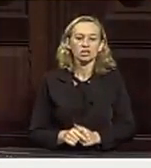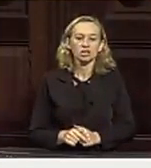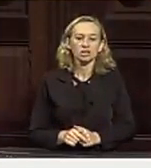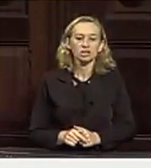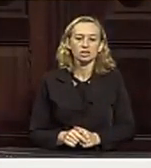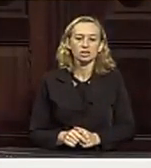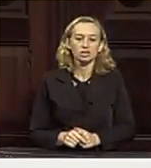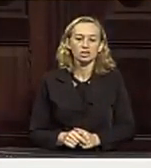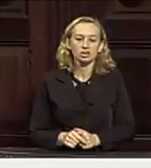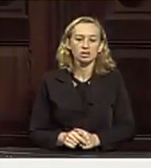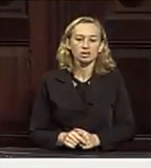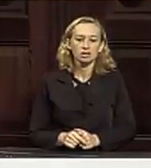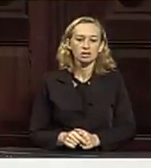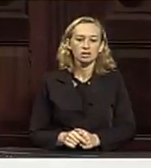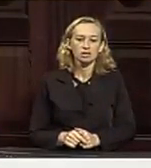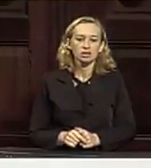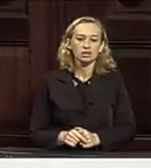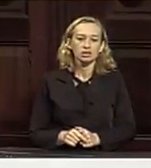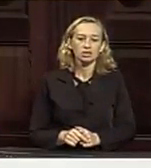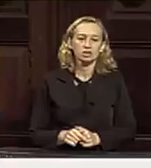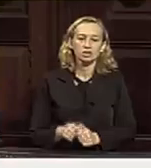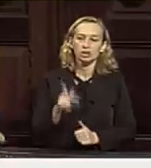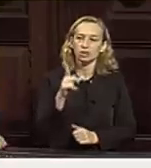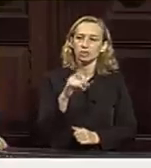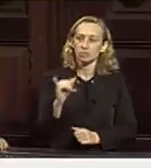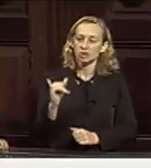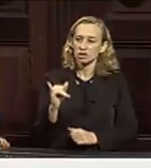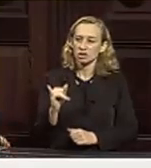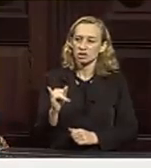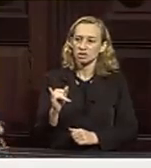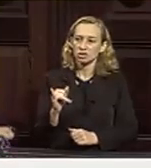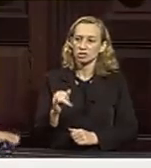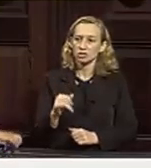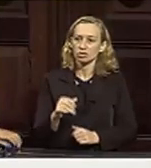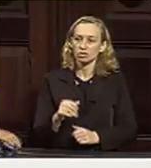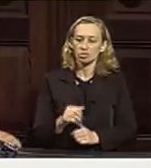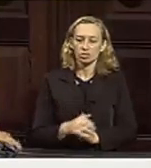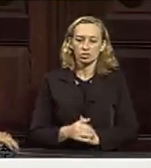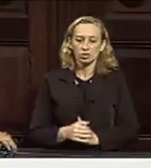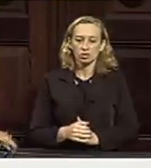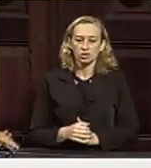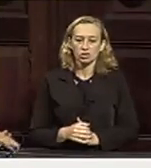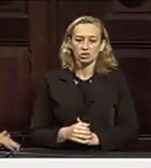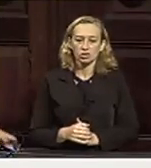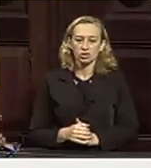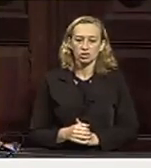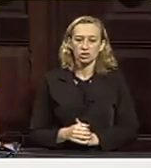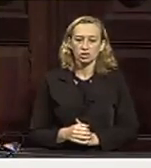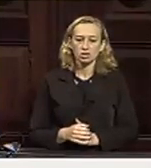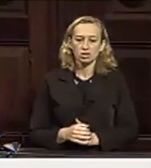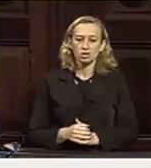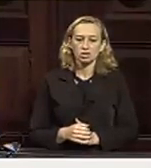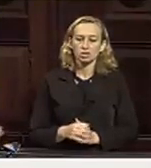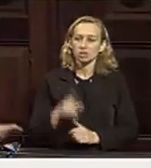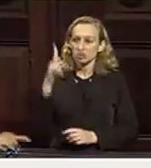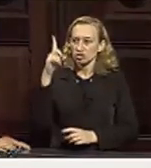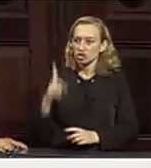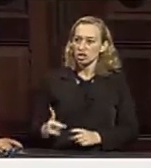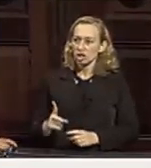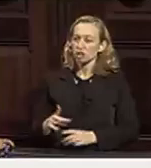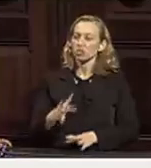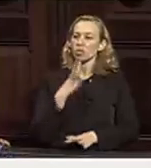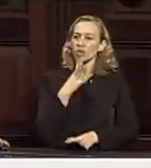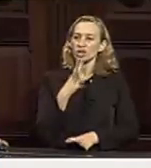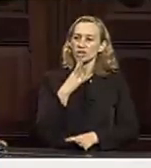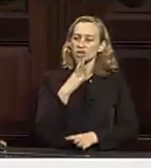nas gavetas dos burocratas e dos poderosos de plantão, e que se constitua assim, direito